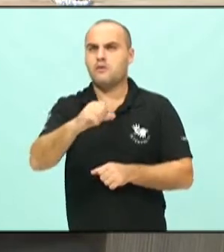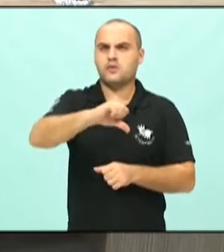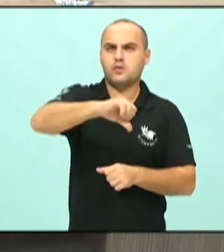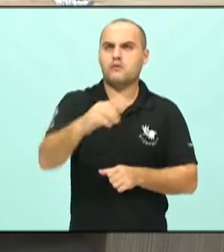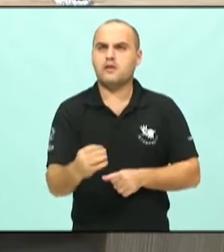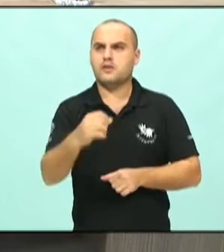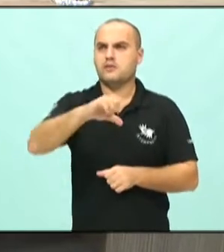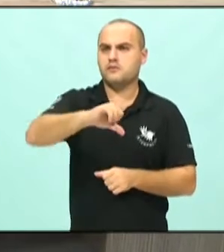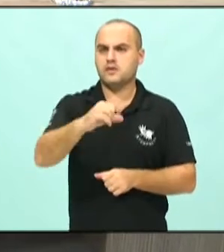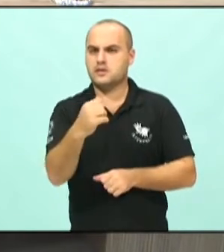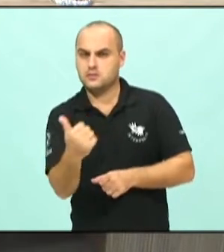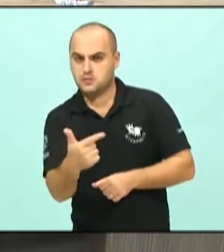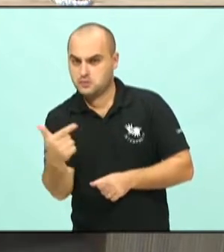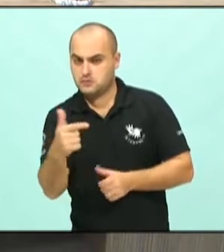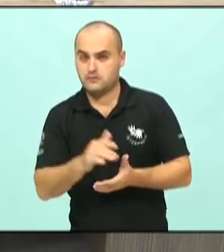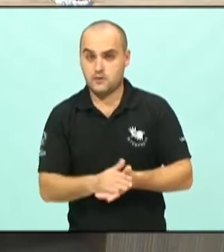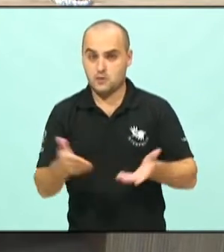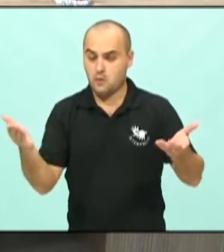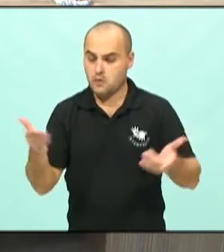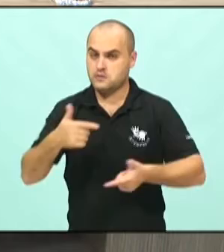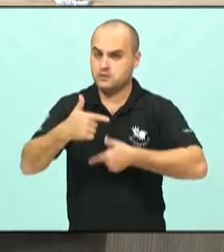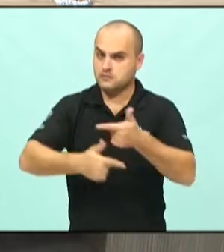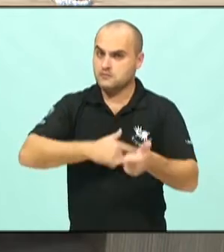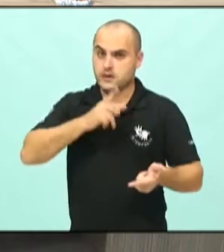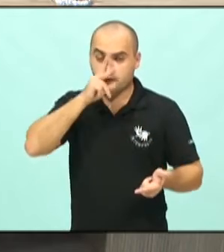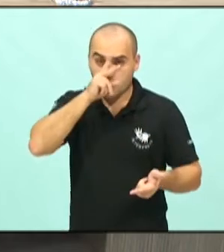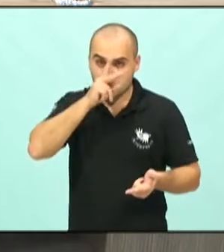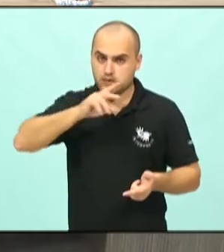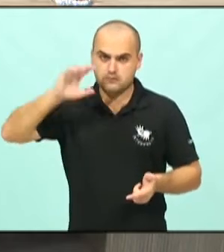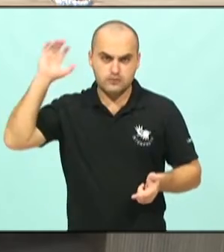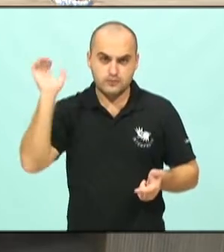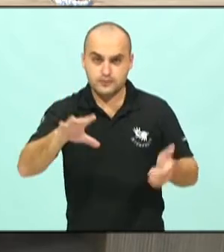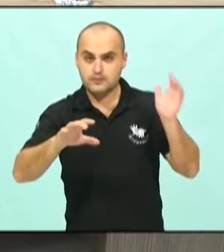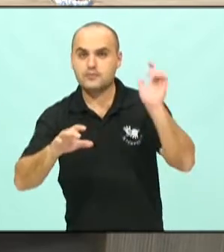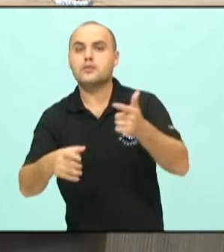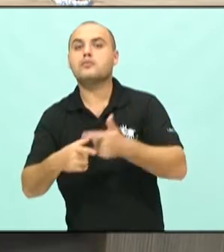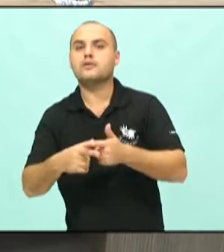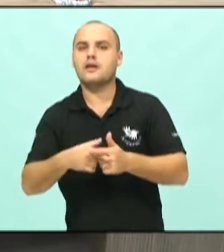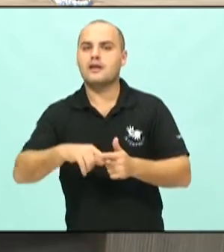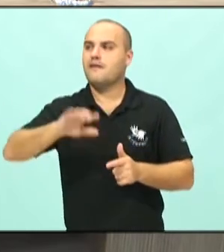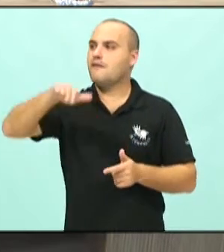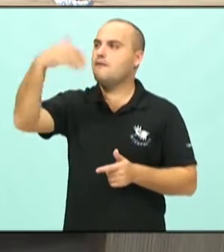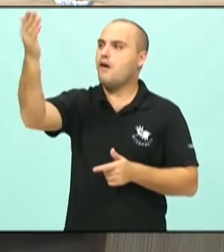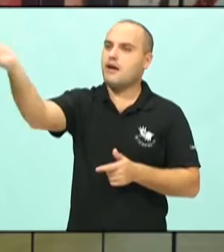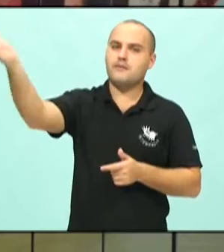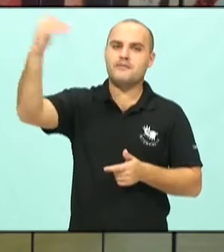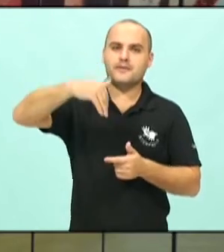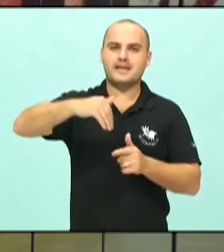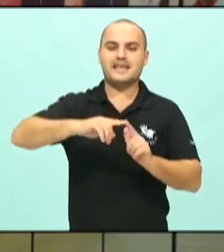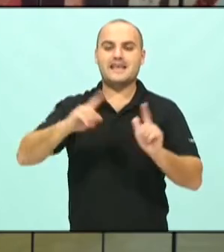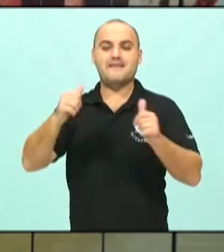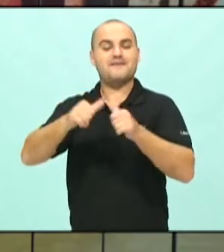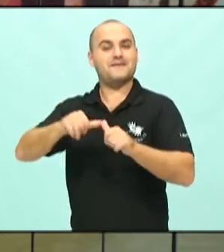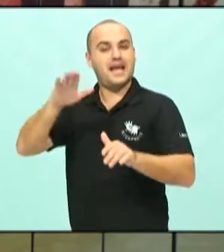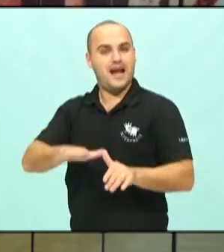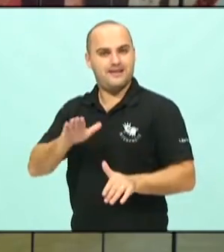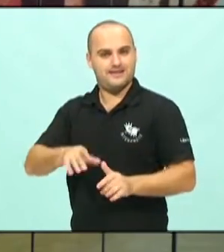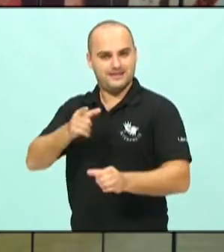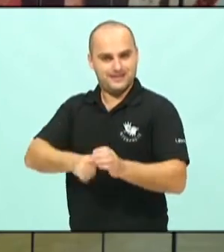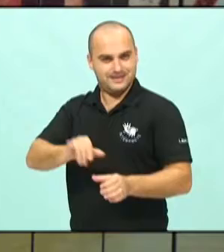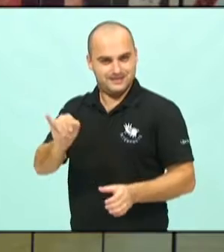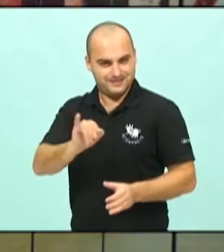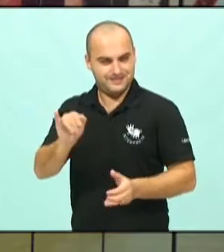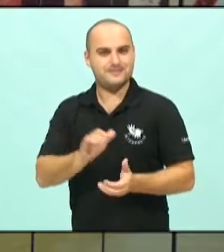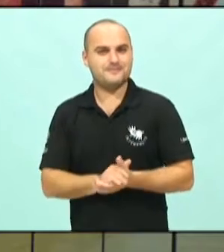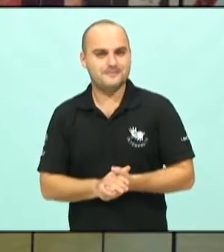nós temos um trabalho de handebol na cidade graças a essas pessoas que estiveram de fora na nossa cidade, só que ficaram aqui. O que é